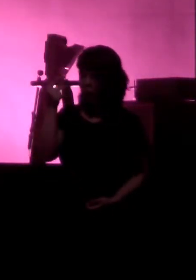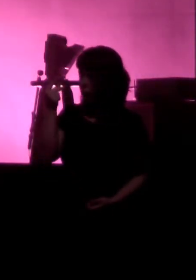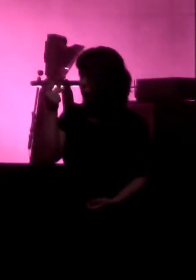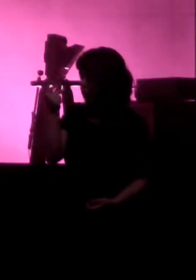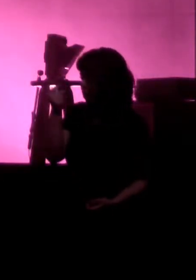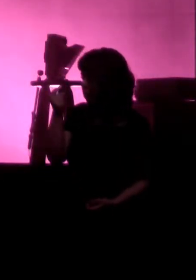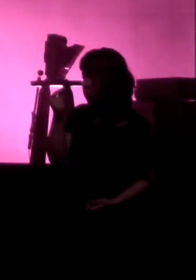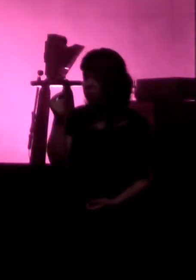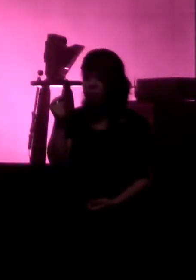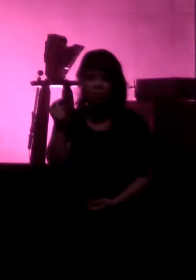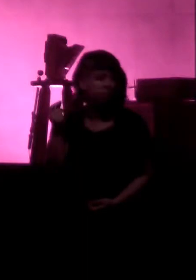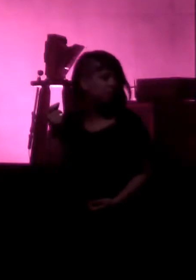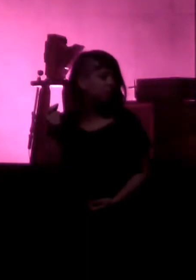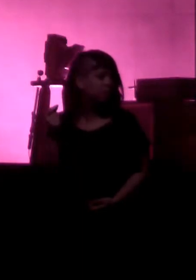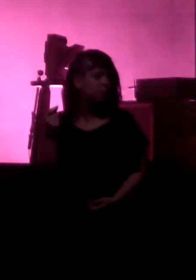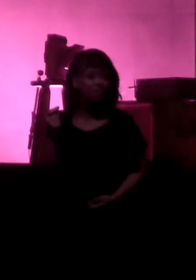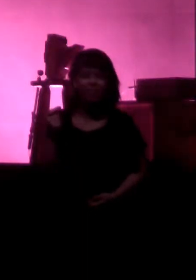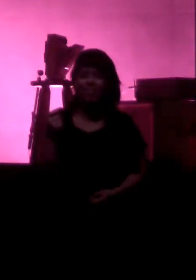arisco,